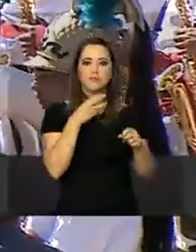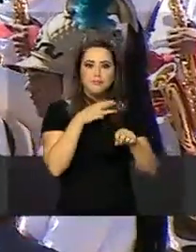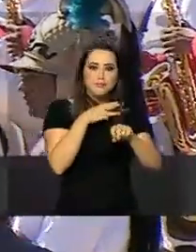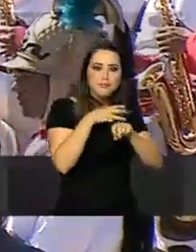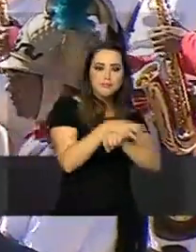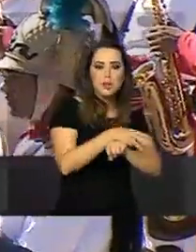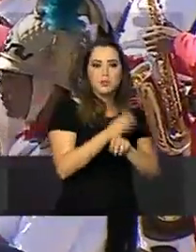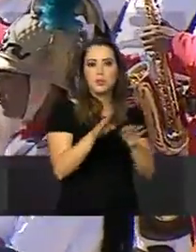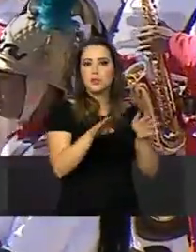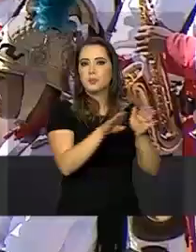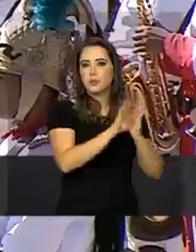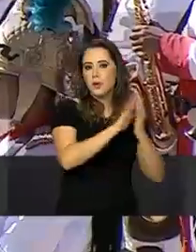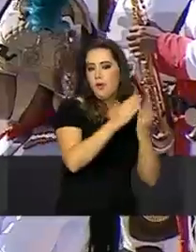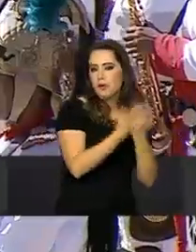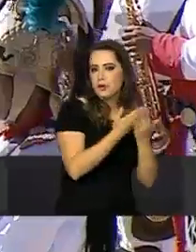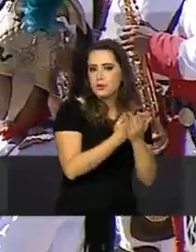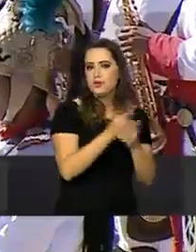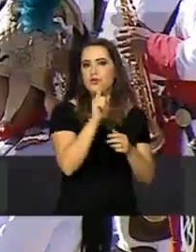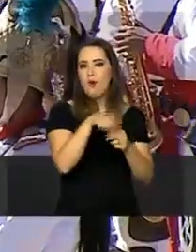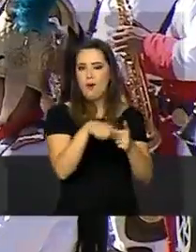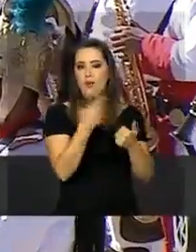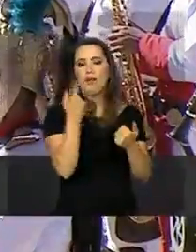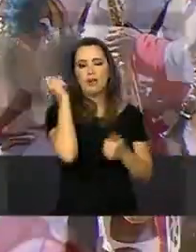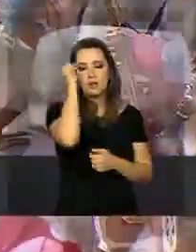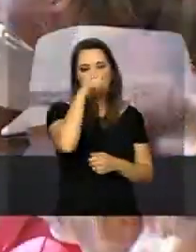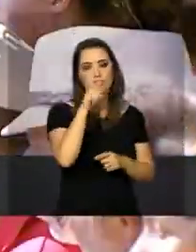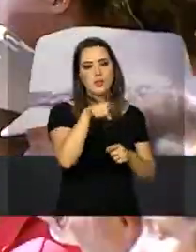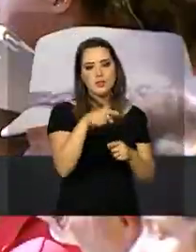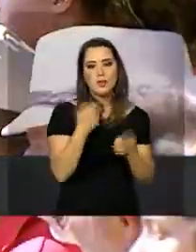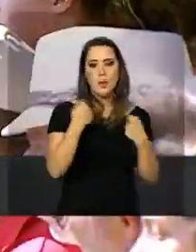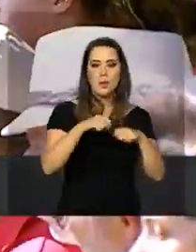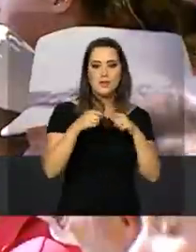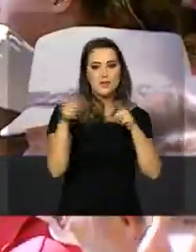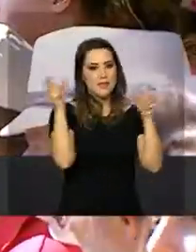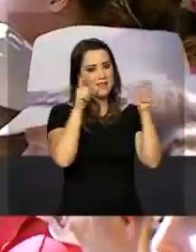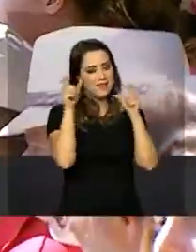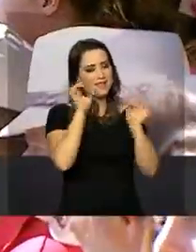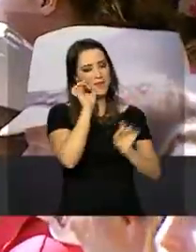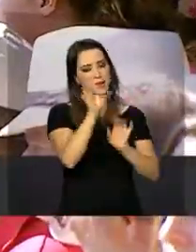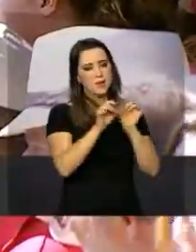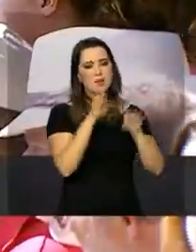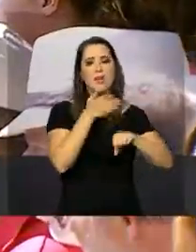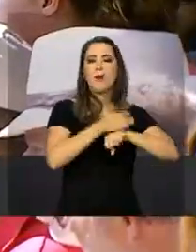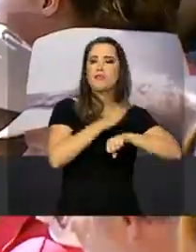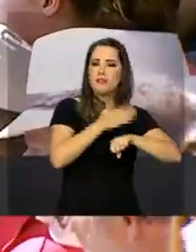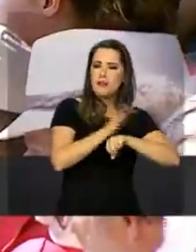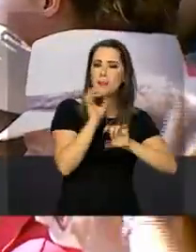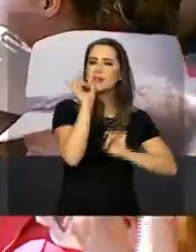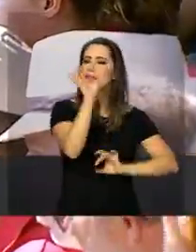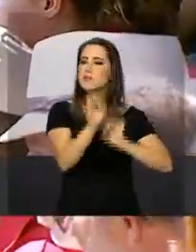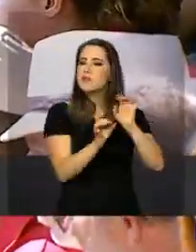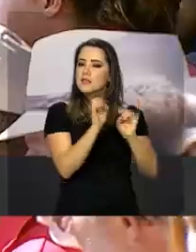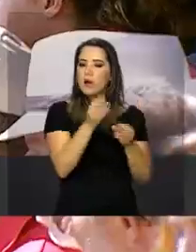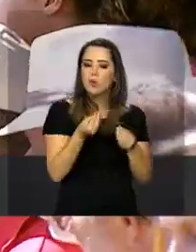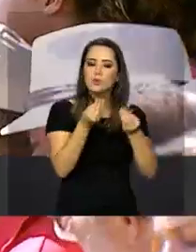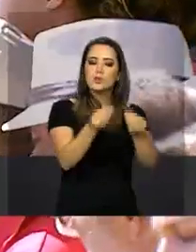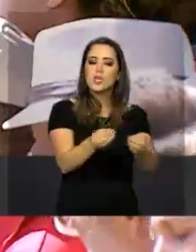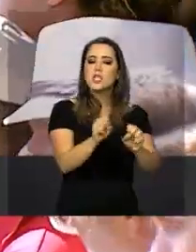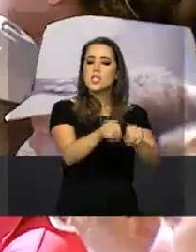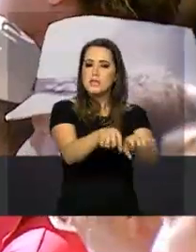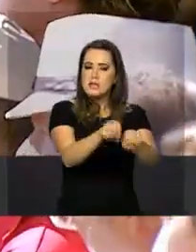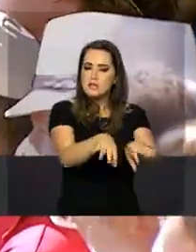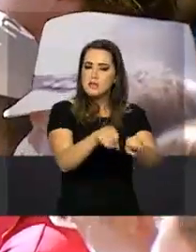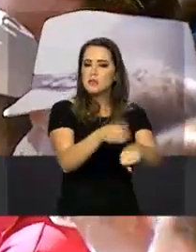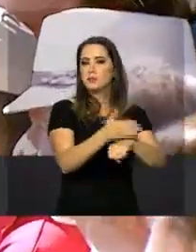uma logística muito grande para essas crianças estarem aqui. Então elas merecem uma atenção especial, um treinamento especial. E nós dedicamos